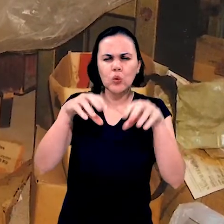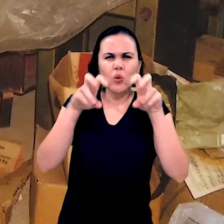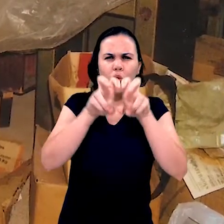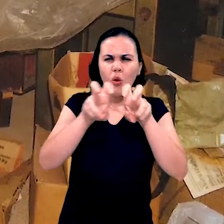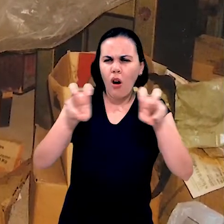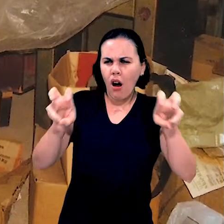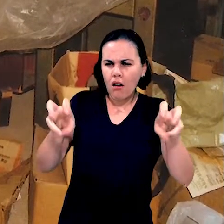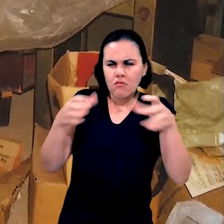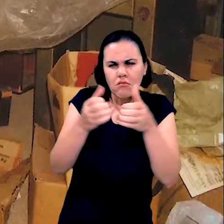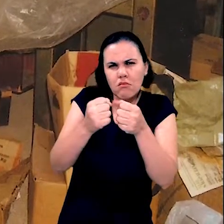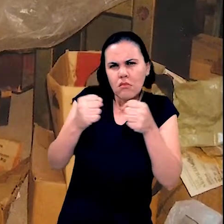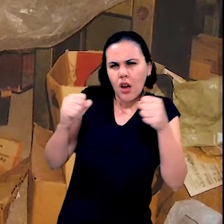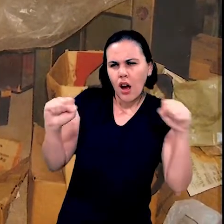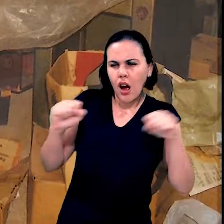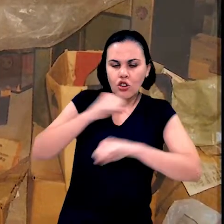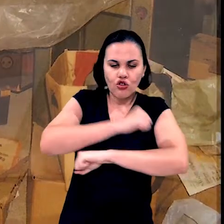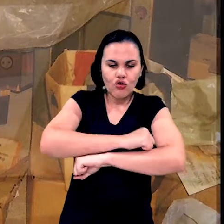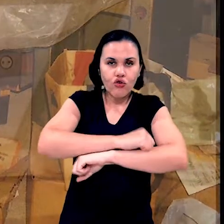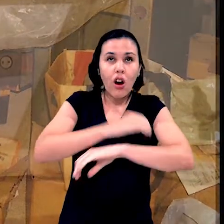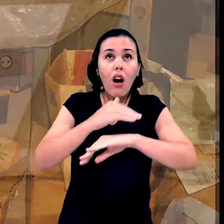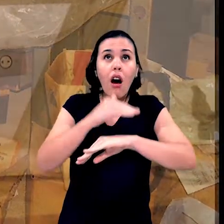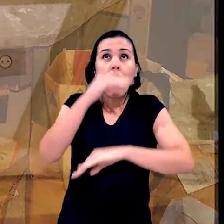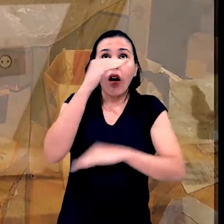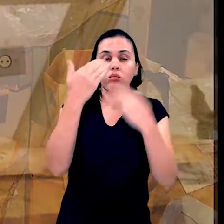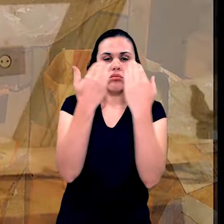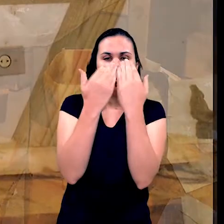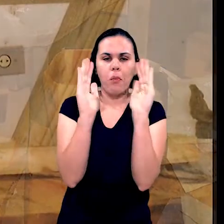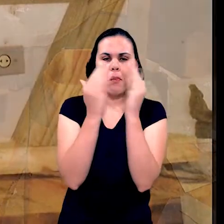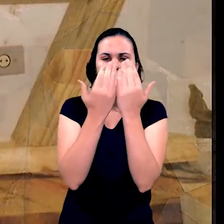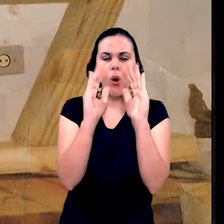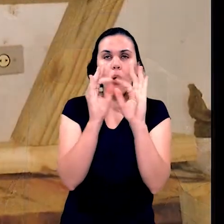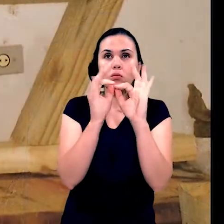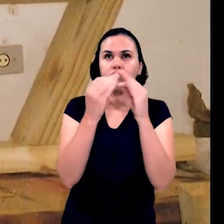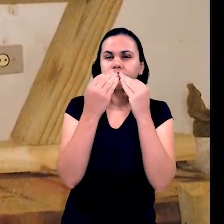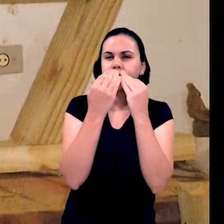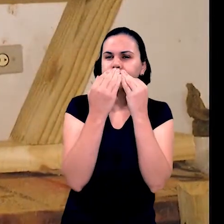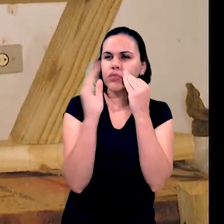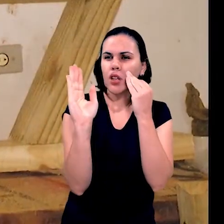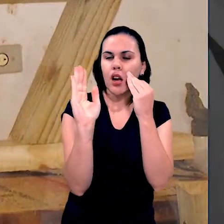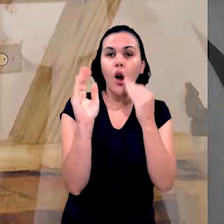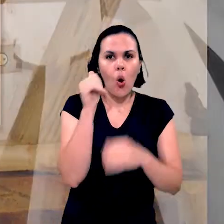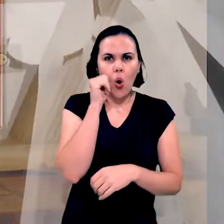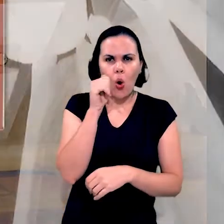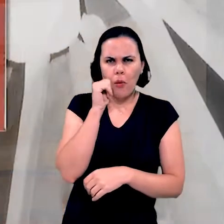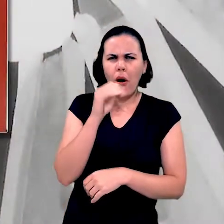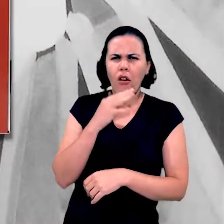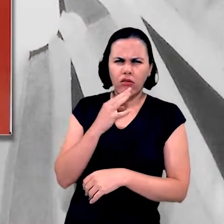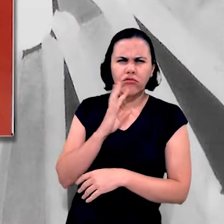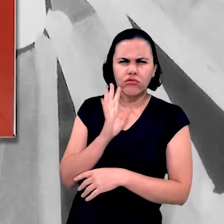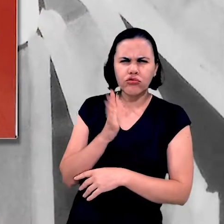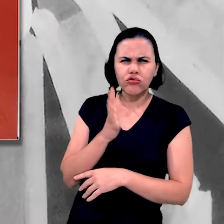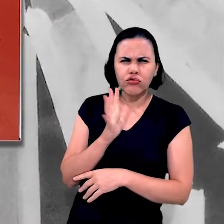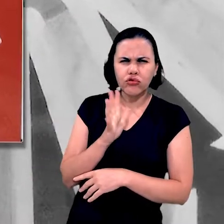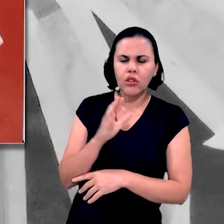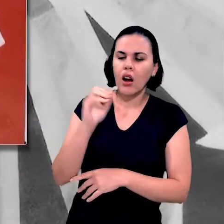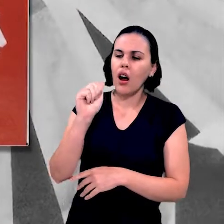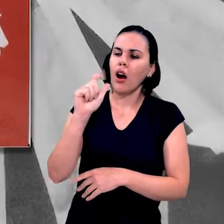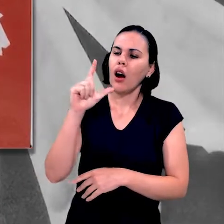muito grande e as janelas muito altas, as portas abertas. Uma senhora conhecida tinha a